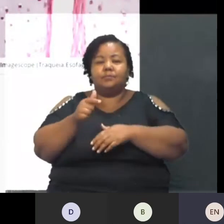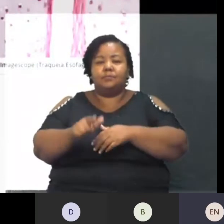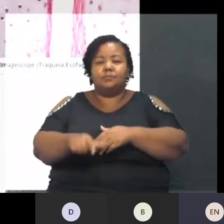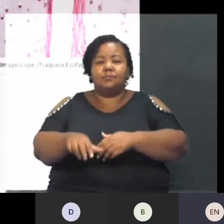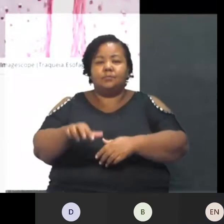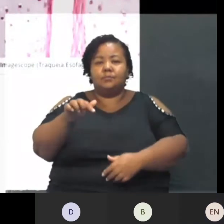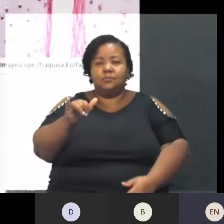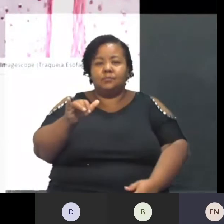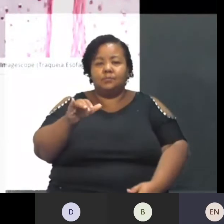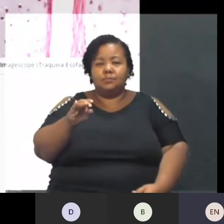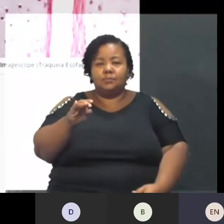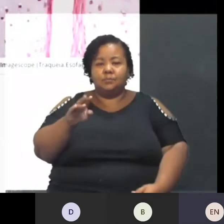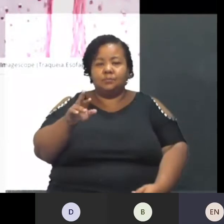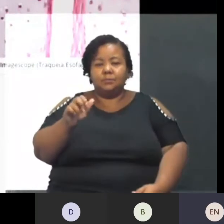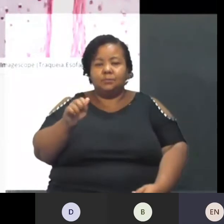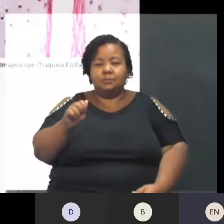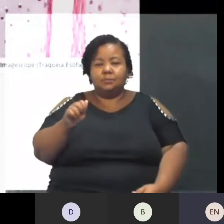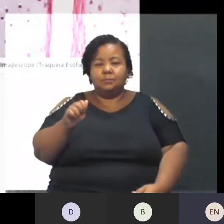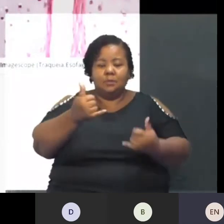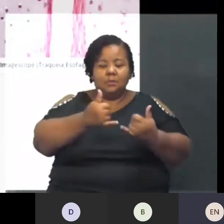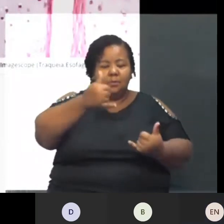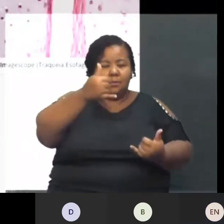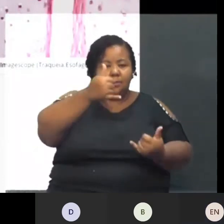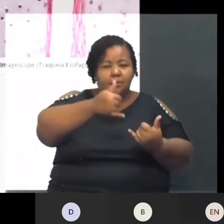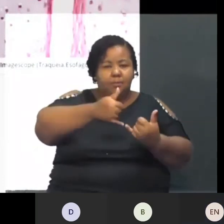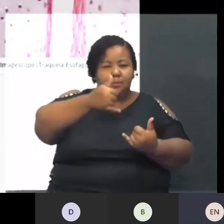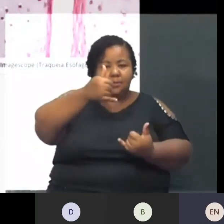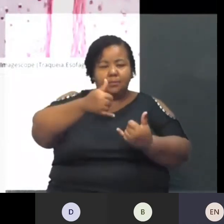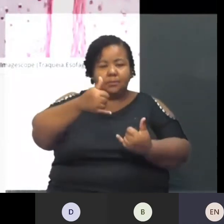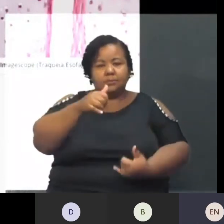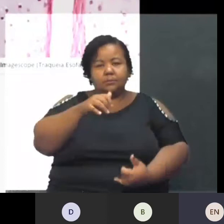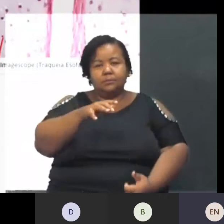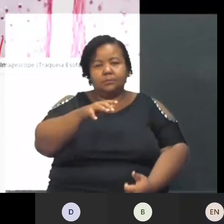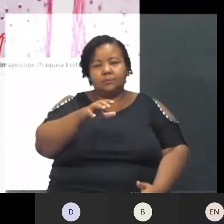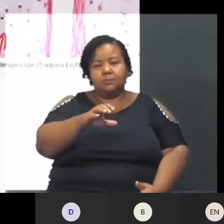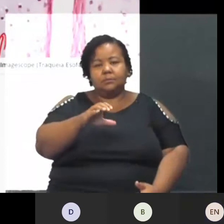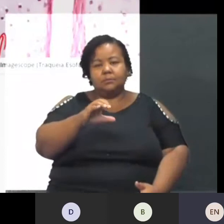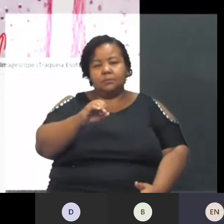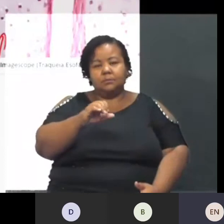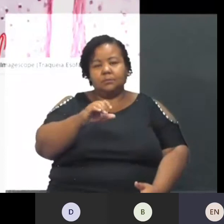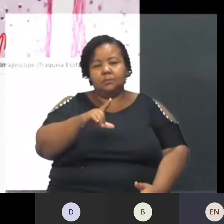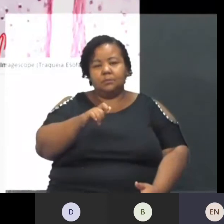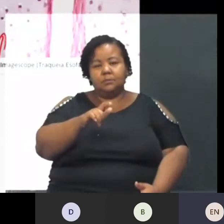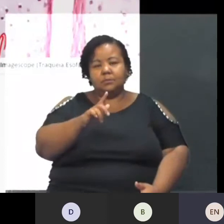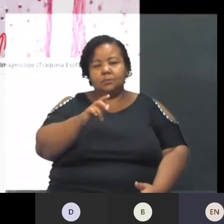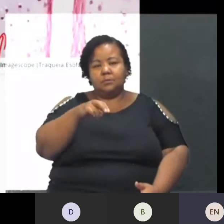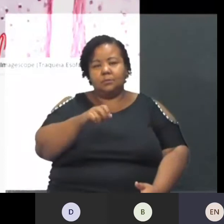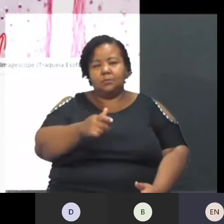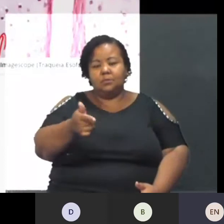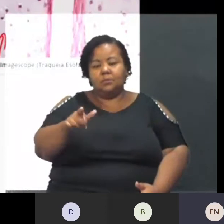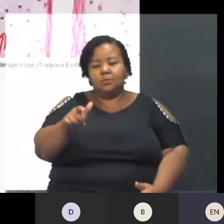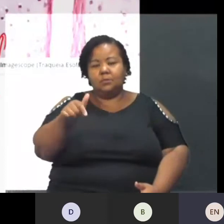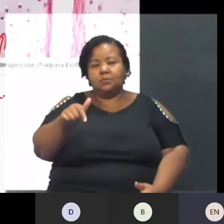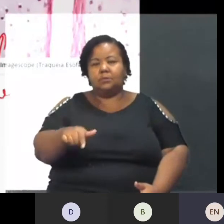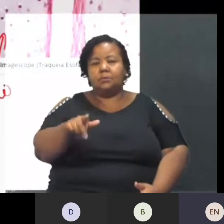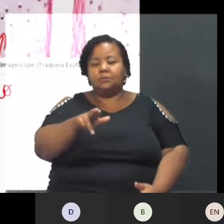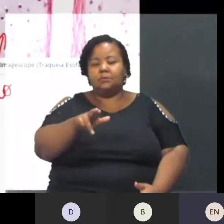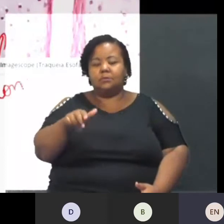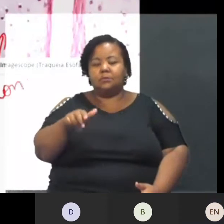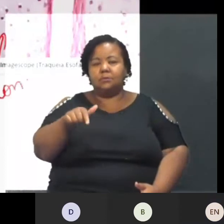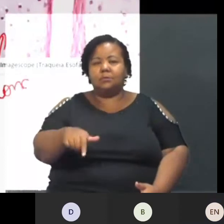pelas fibras de colágeno. A seguir, nós temos a região chamada